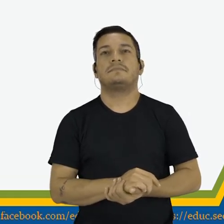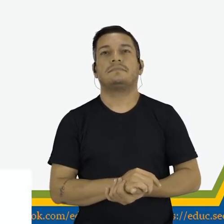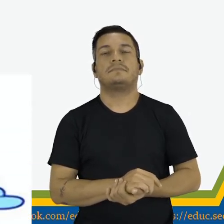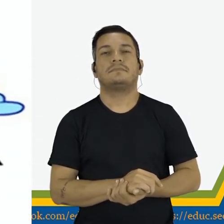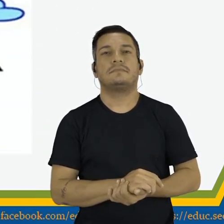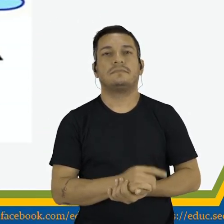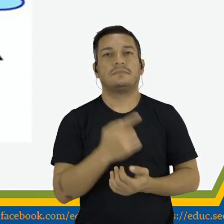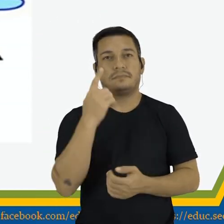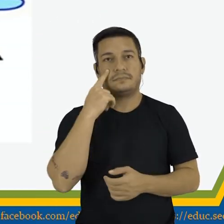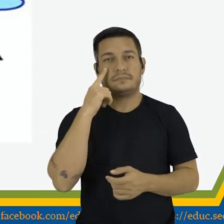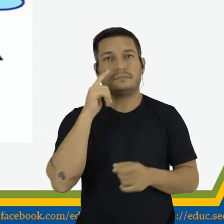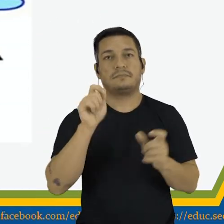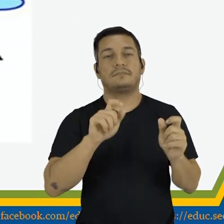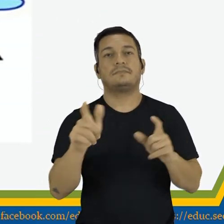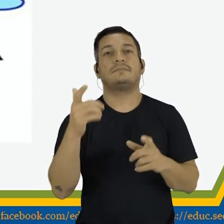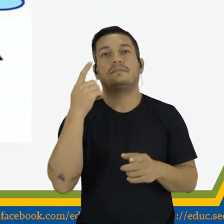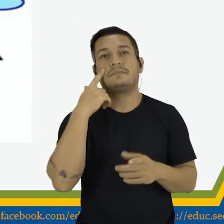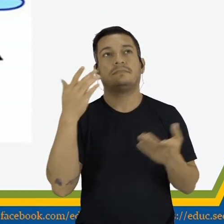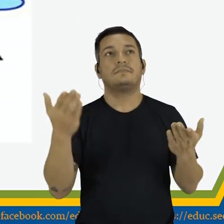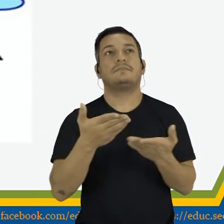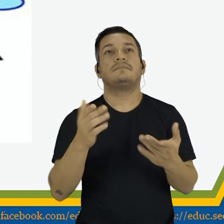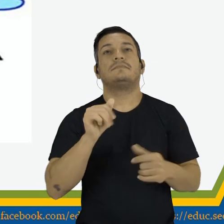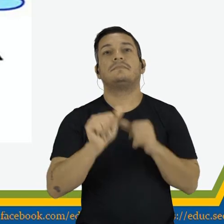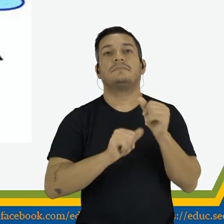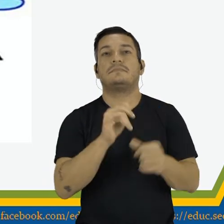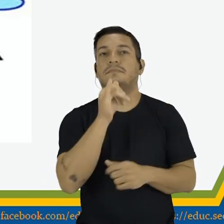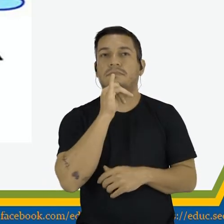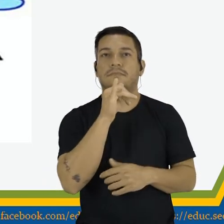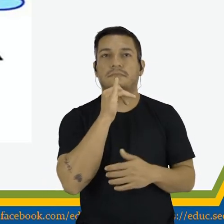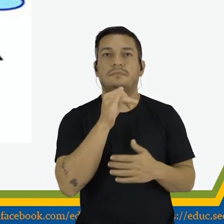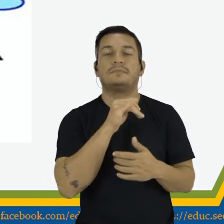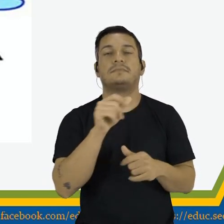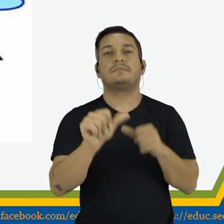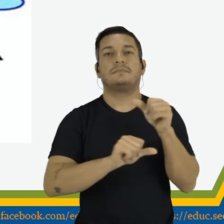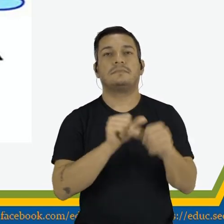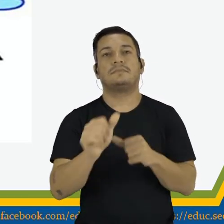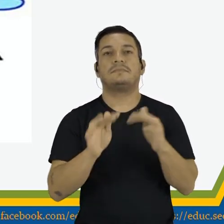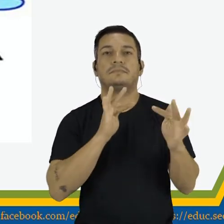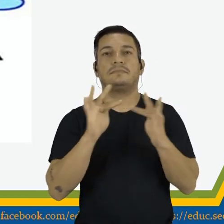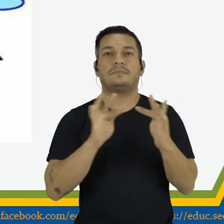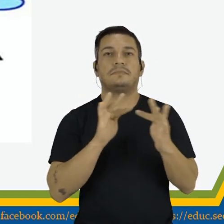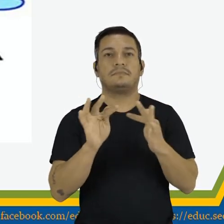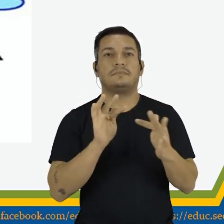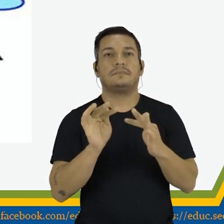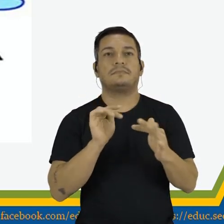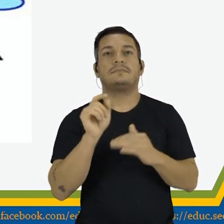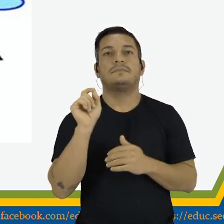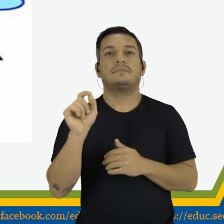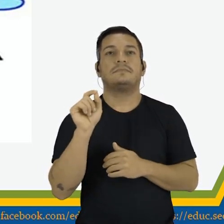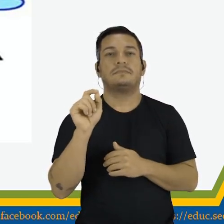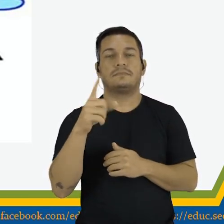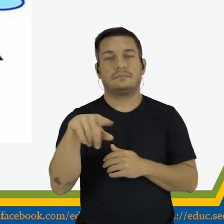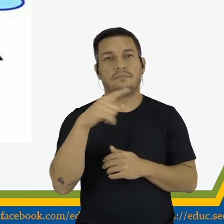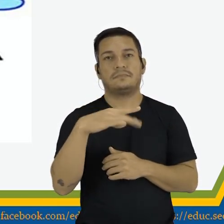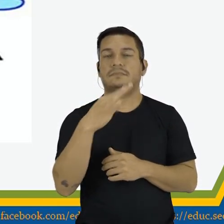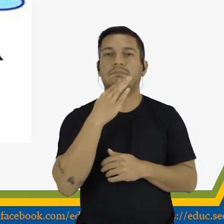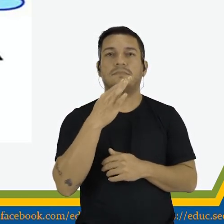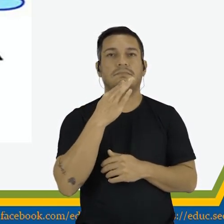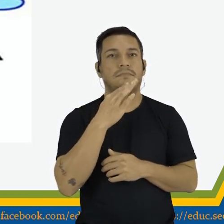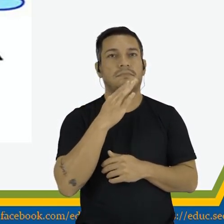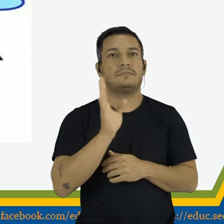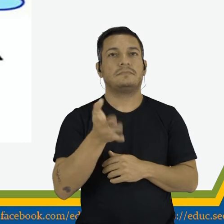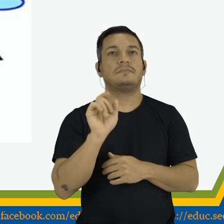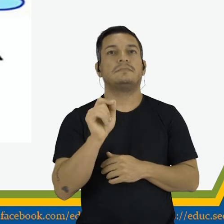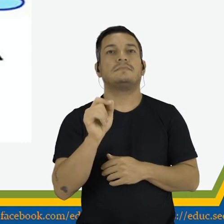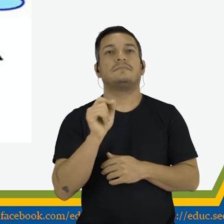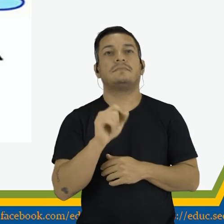Ainda na tela, vamos ver agora exemplo de transformação física, um exemplo muito comum que vocês já conhecem bastante,